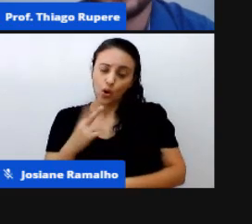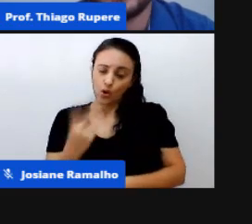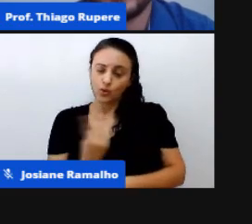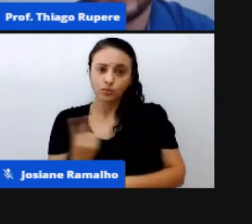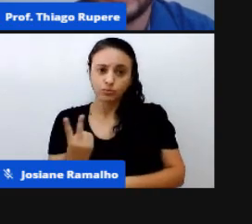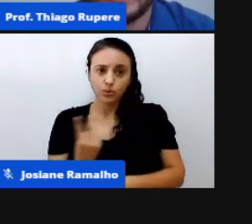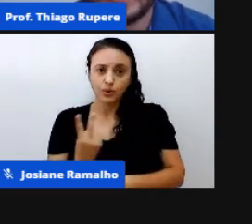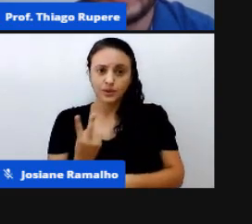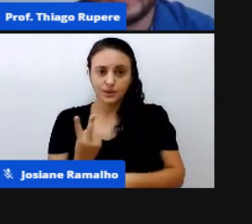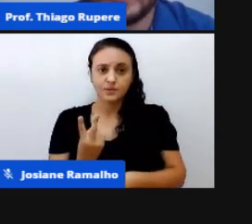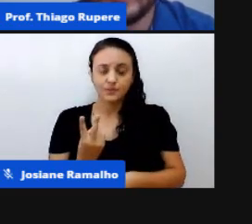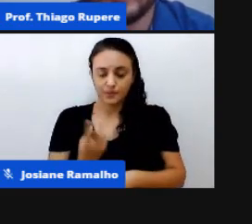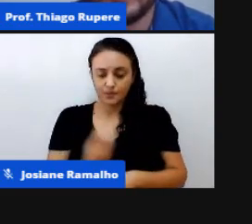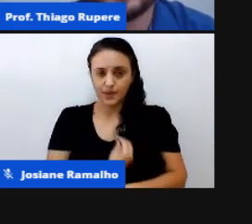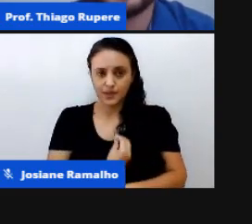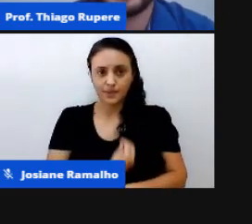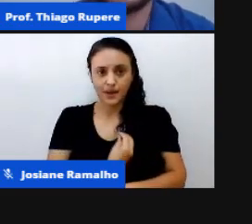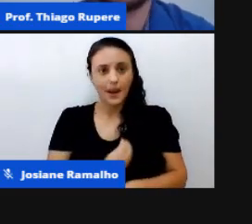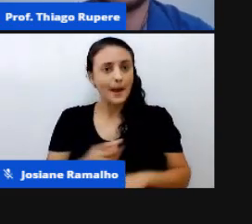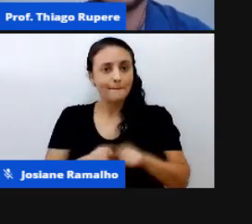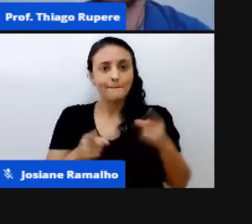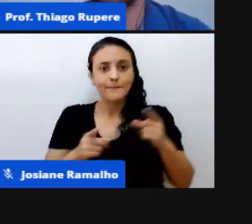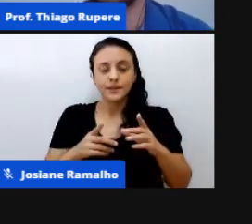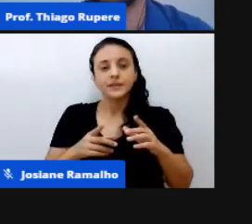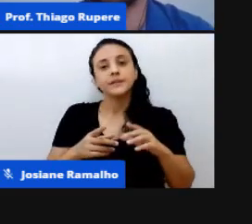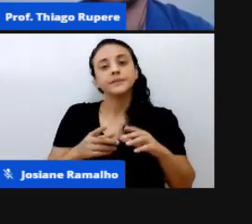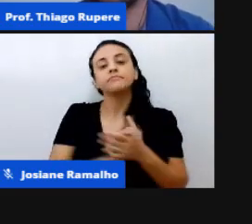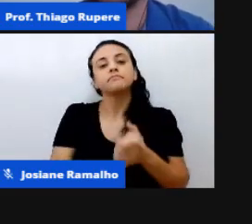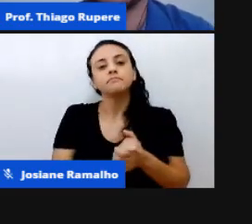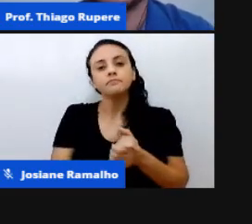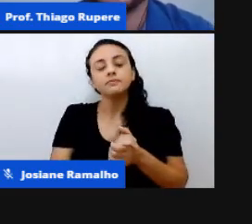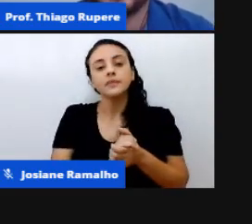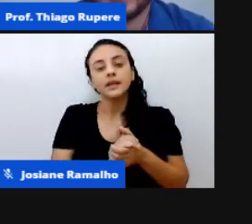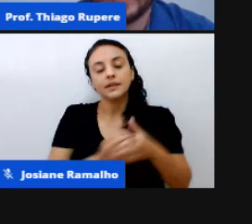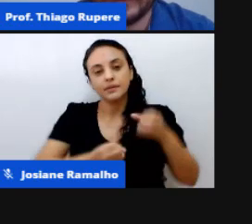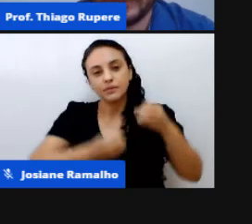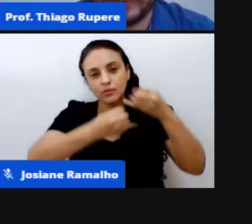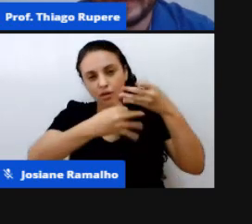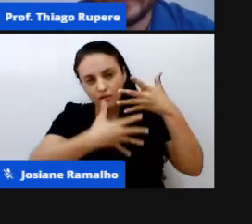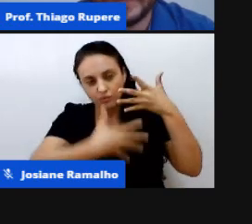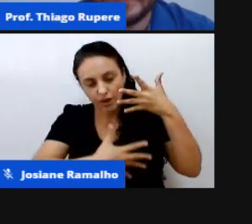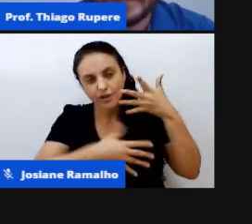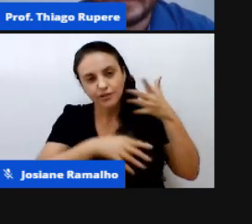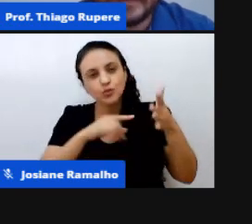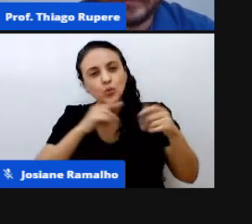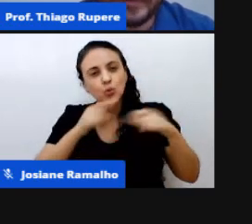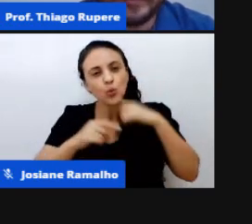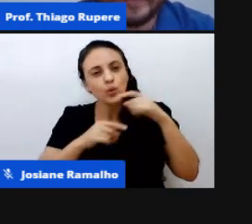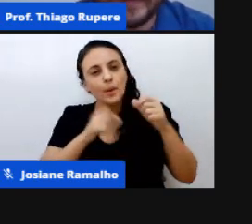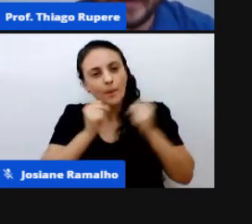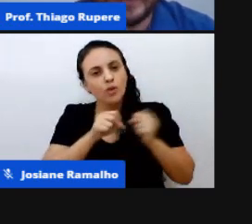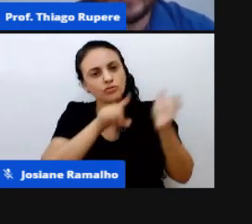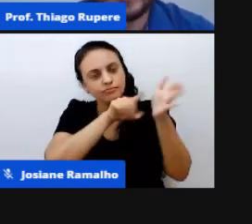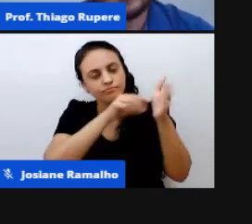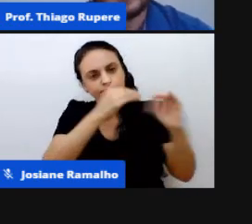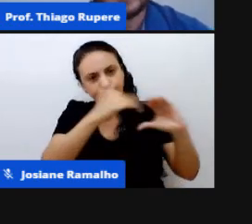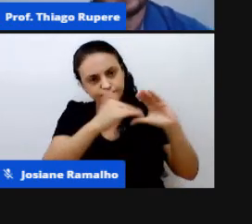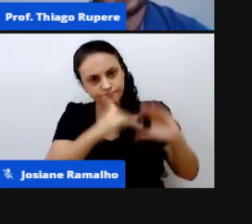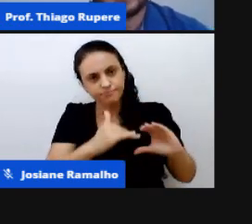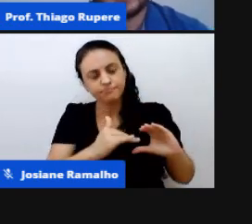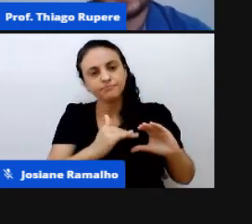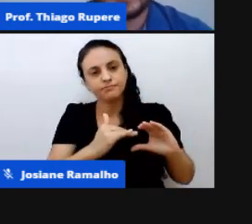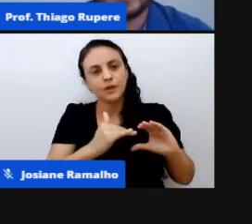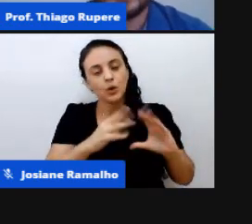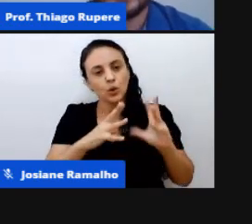estarão à disposição no nosso chat também, para que a gente possa tirar as dúvidas, tá? Pode passar rapidinho.